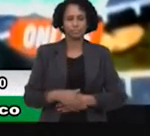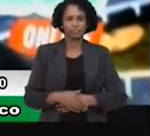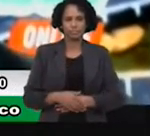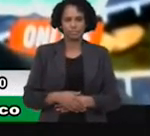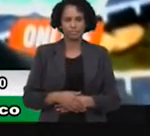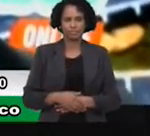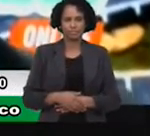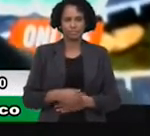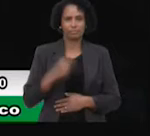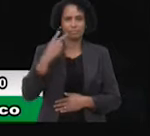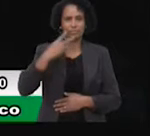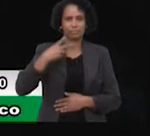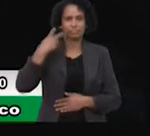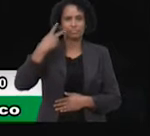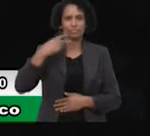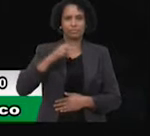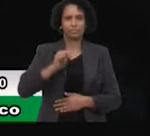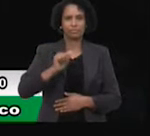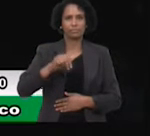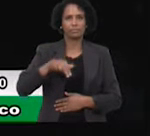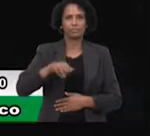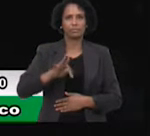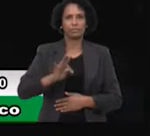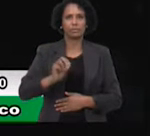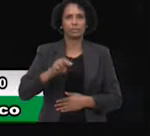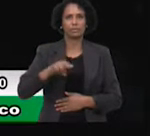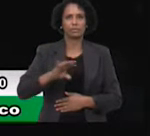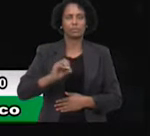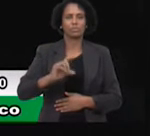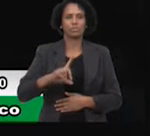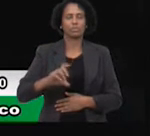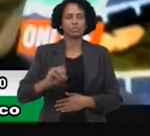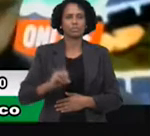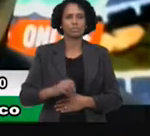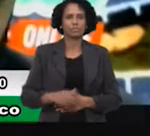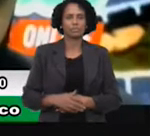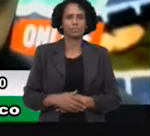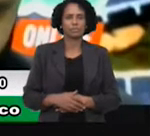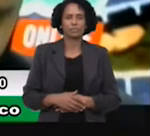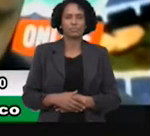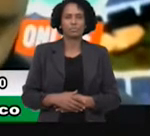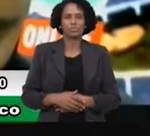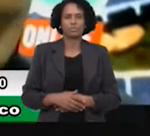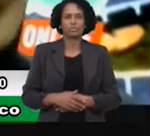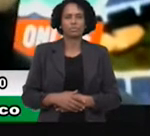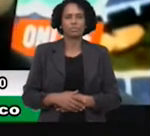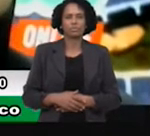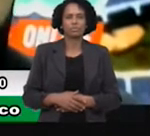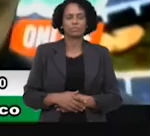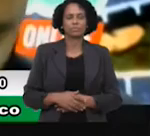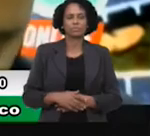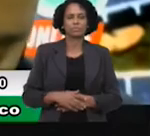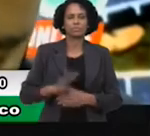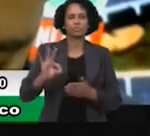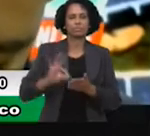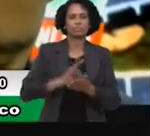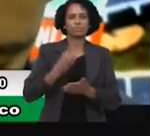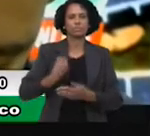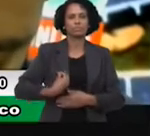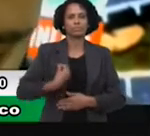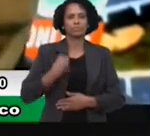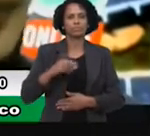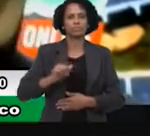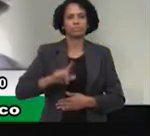Vereador Toniolo. Presente, secretário. Registrado o voto. Está da presença o nobre vereador Alex da